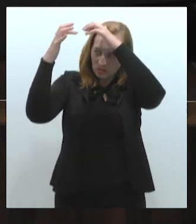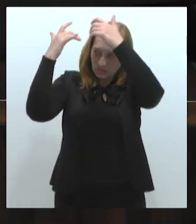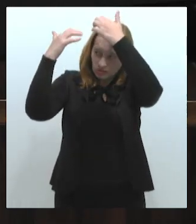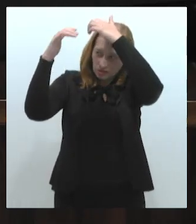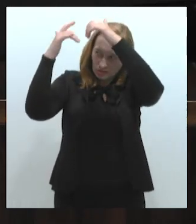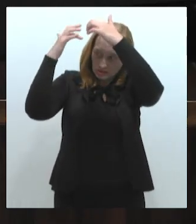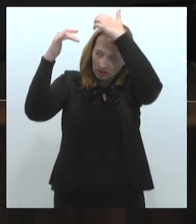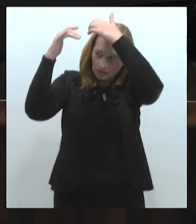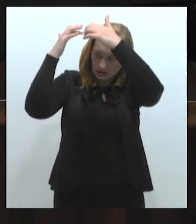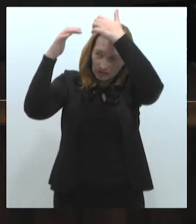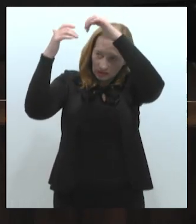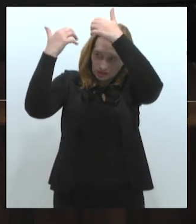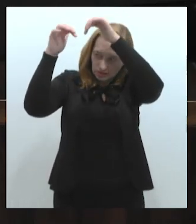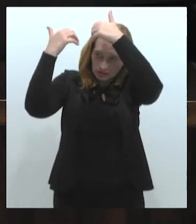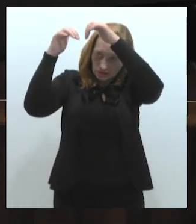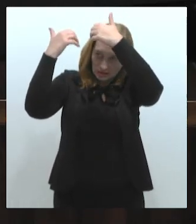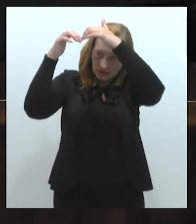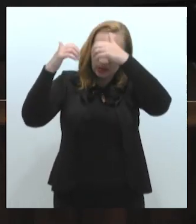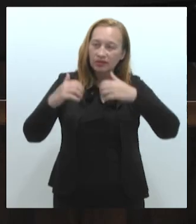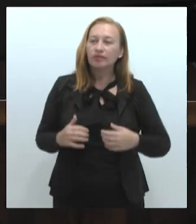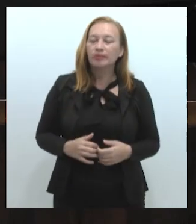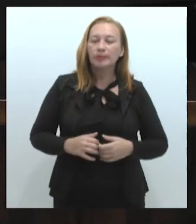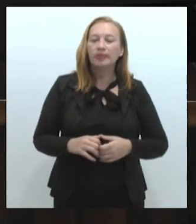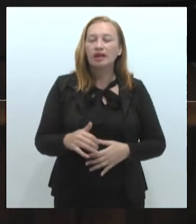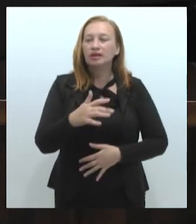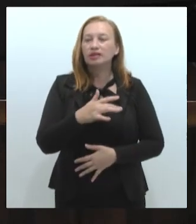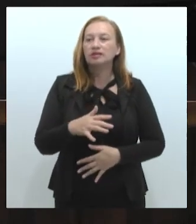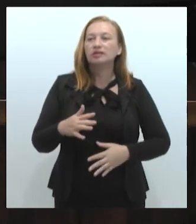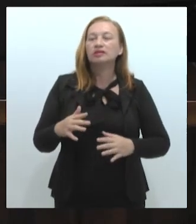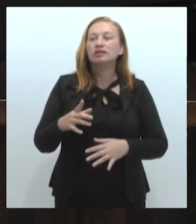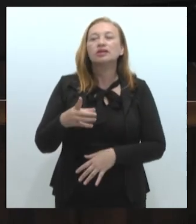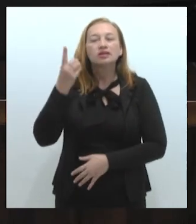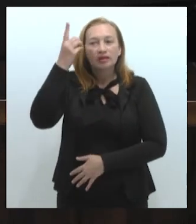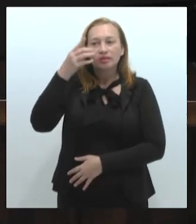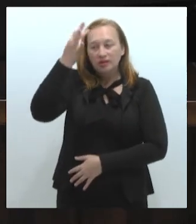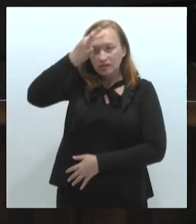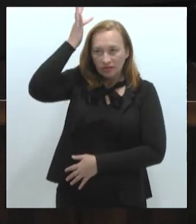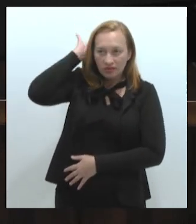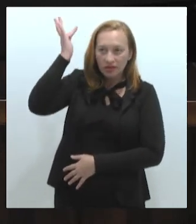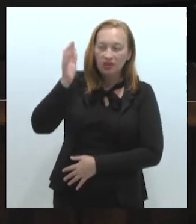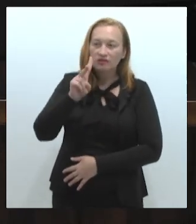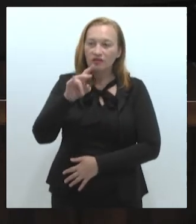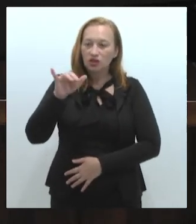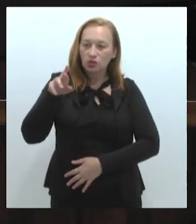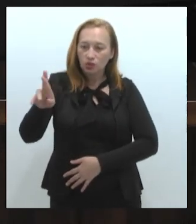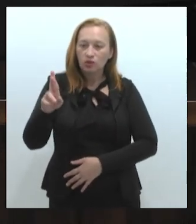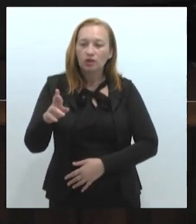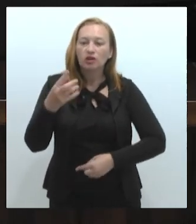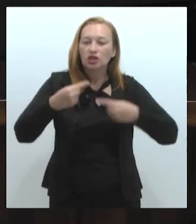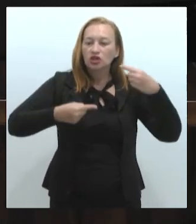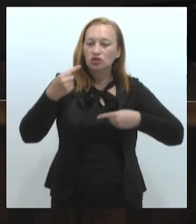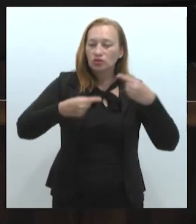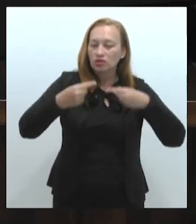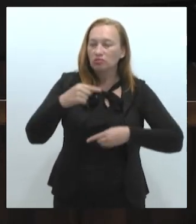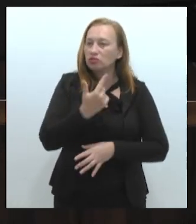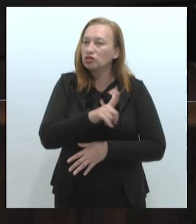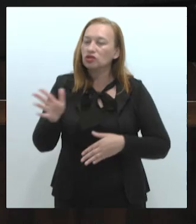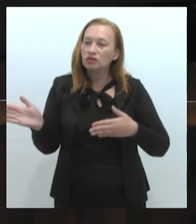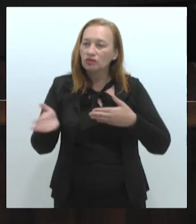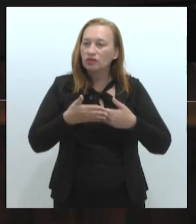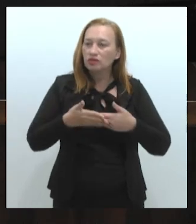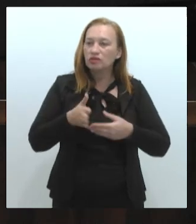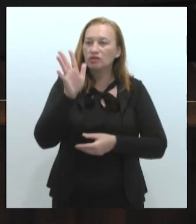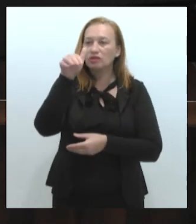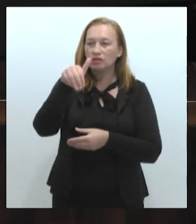emenda e de Saúde favorável. Relatoria dos deputados Fred Pacheco e Vitor Júnior. Em discussão, não havendo quem queira